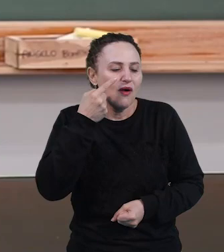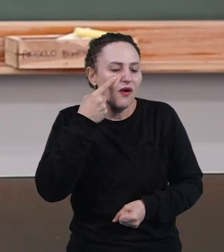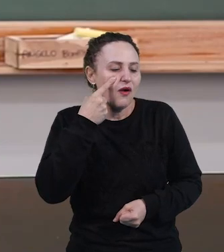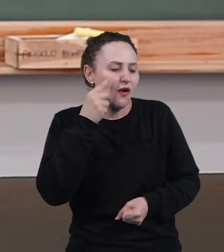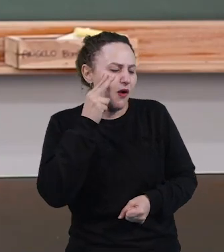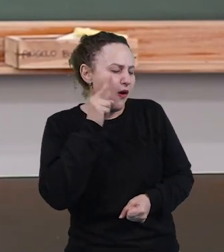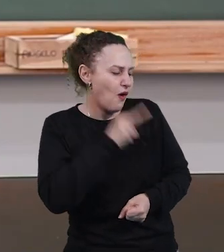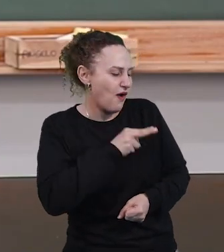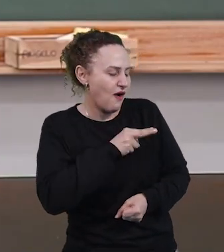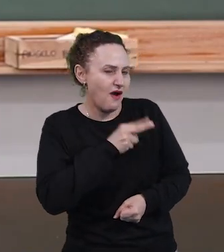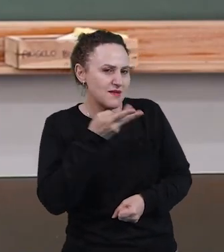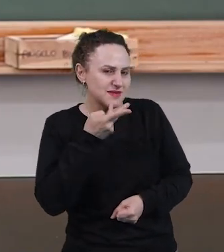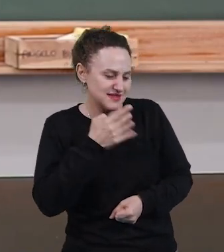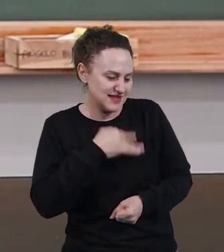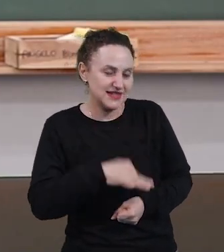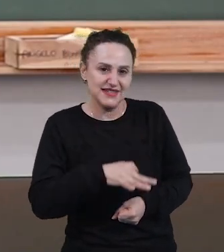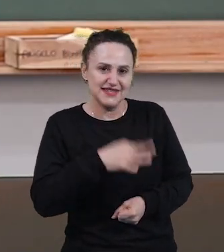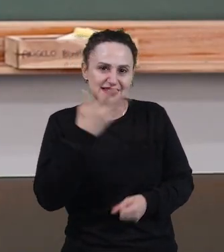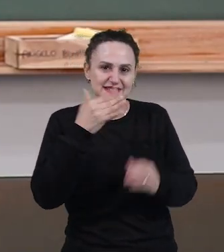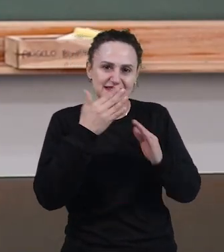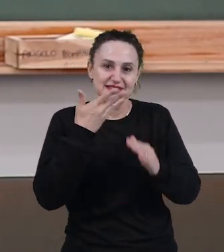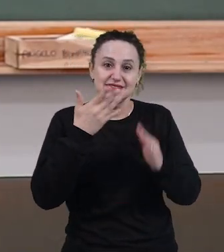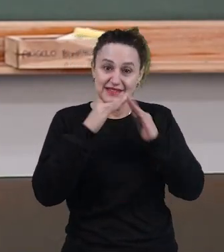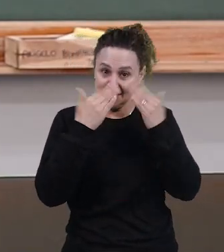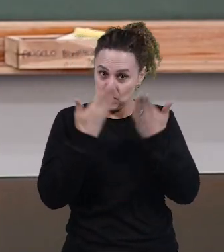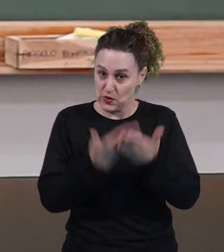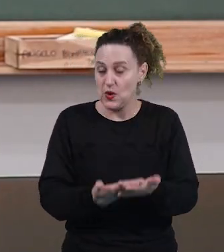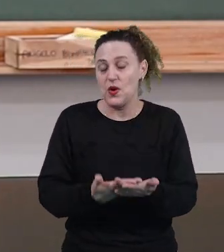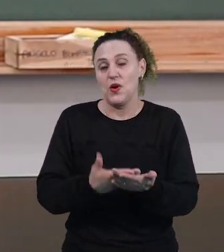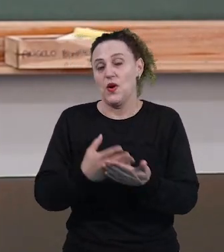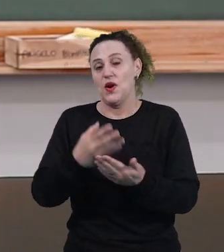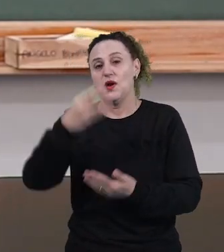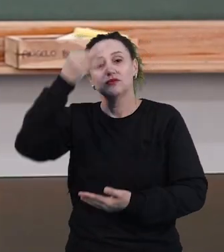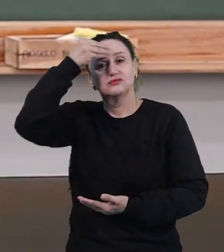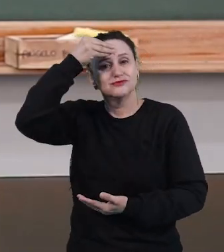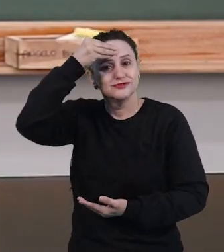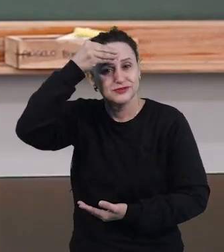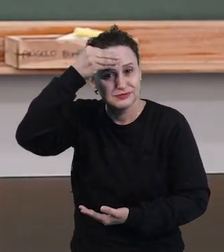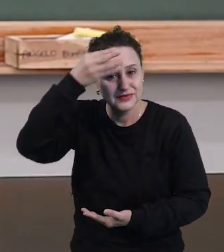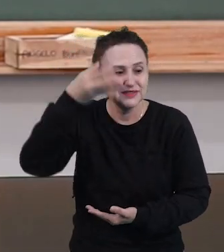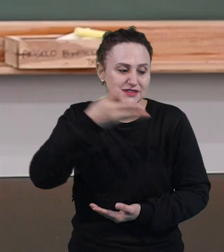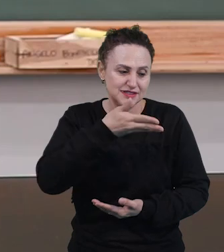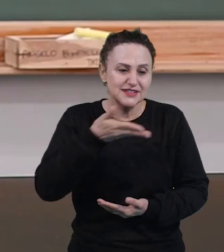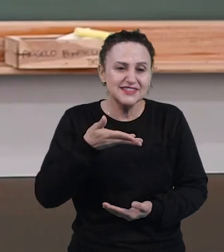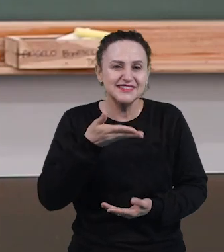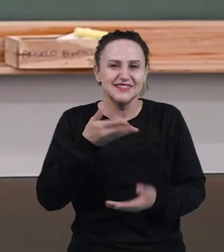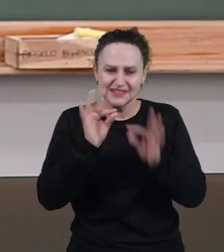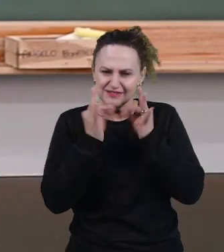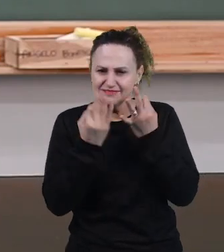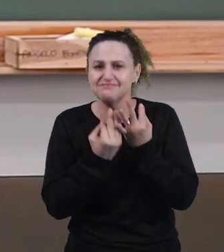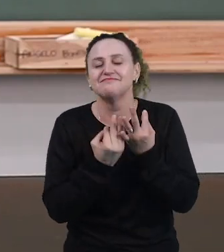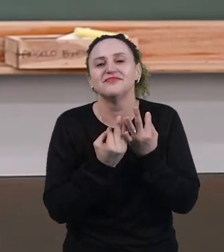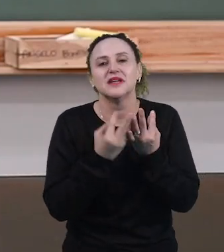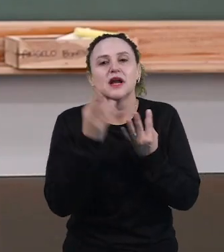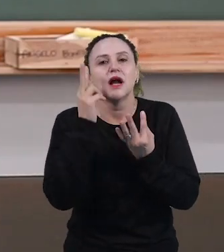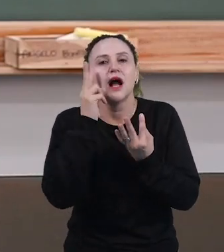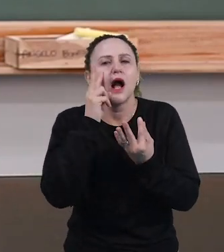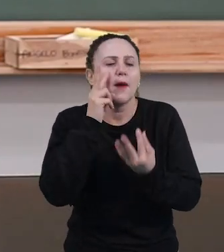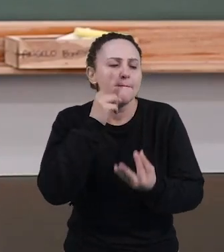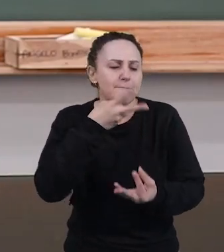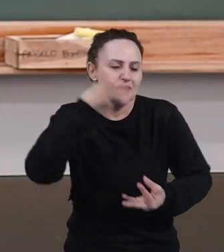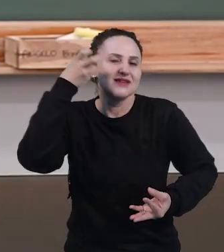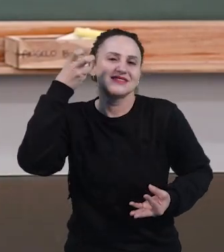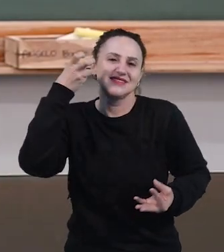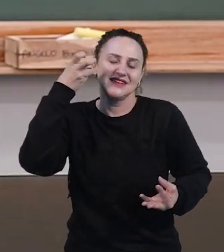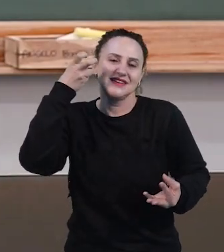e os adultos de vocês aí da escola, né? E do quanto eles nos inspiram também, né? Porque às vezes parece que a teoria tá